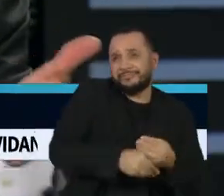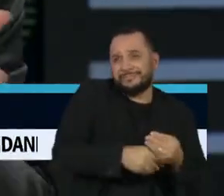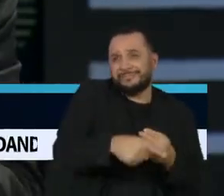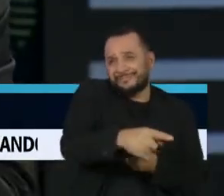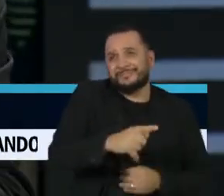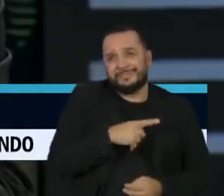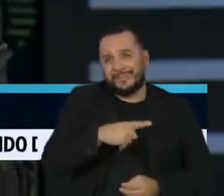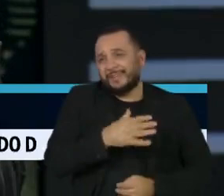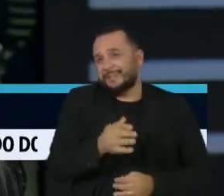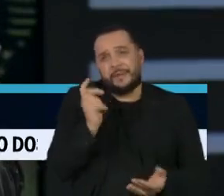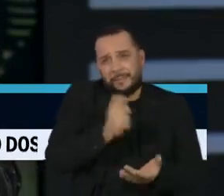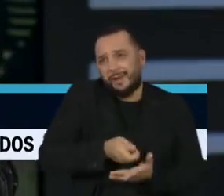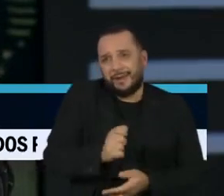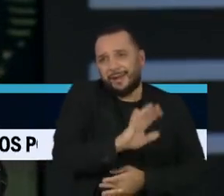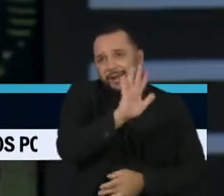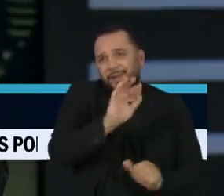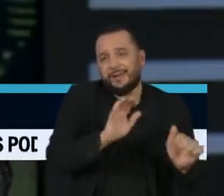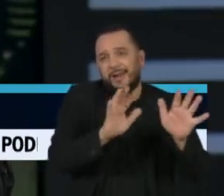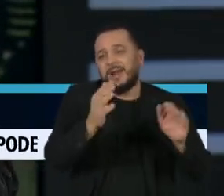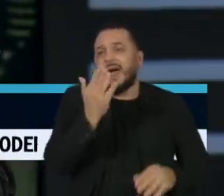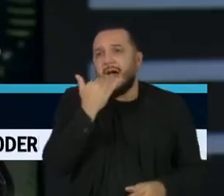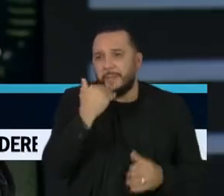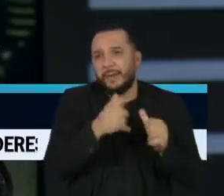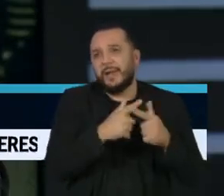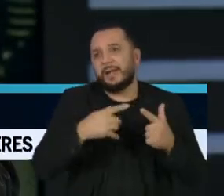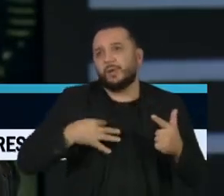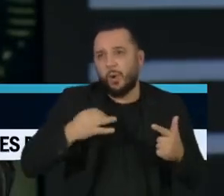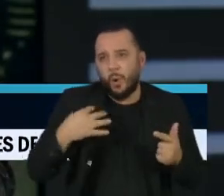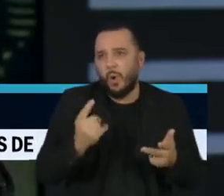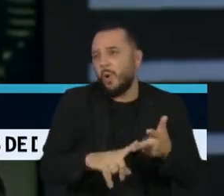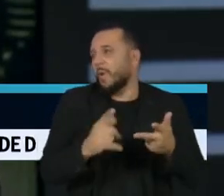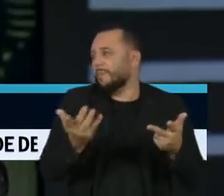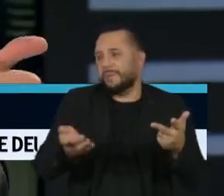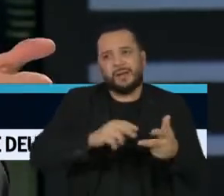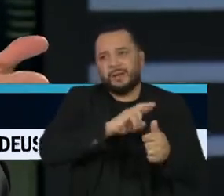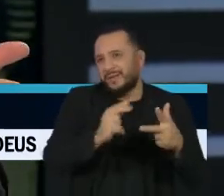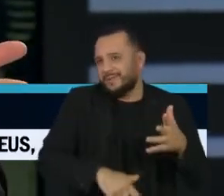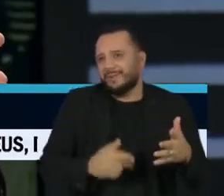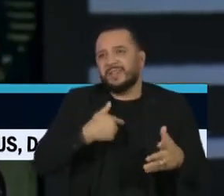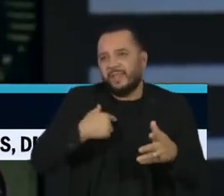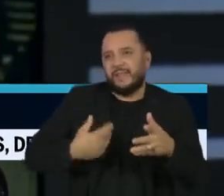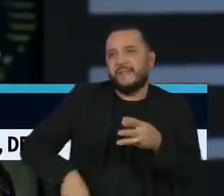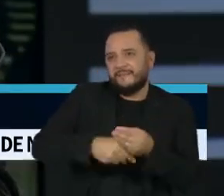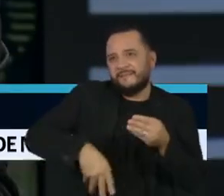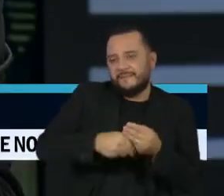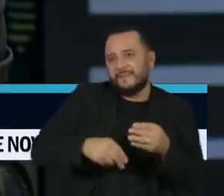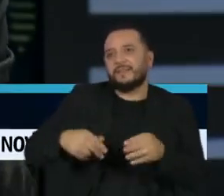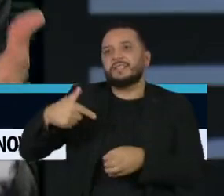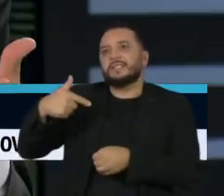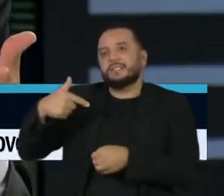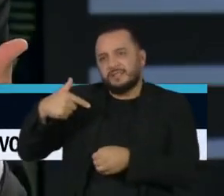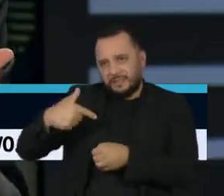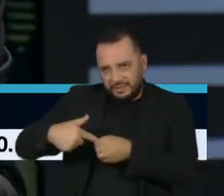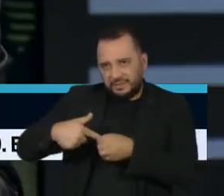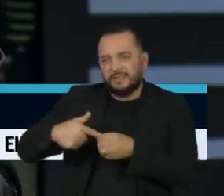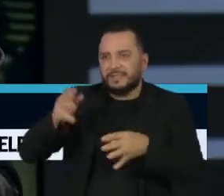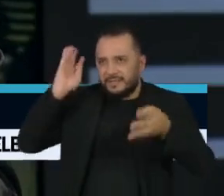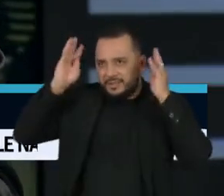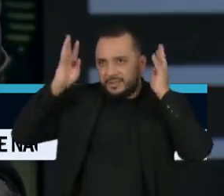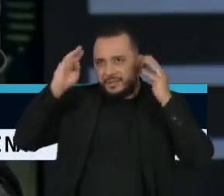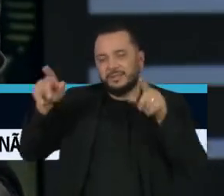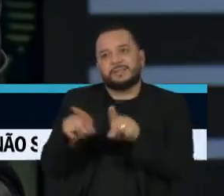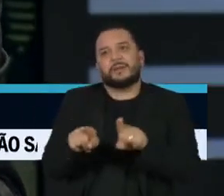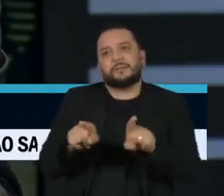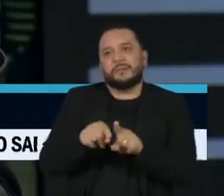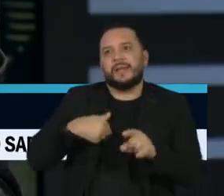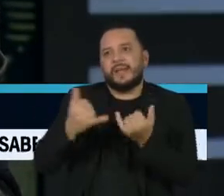as de serviços, etc., um item de custo e formação de preço bastante significativo. Significa que o consumidor vai pagar